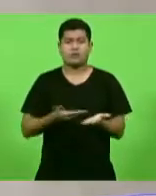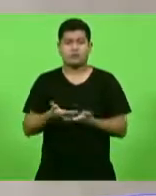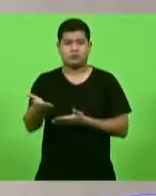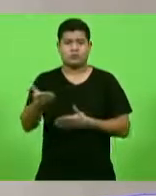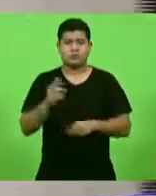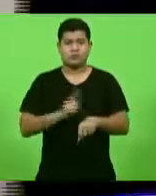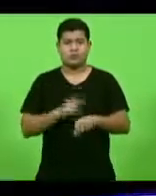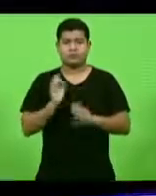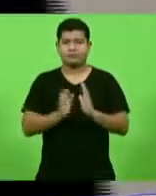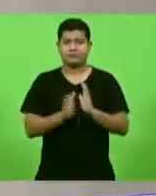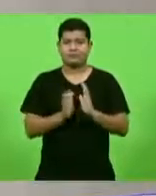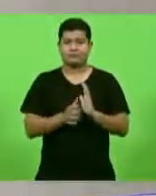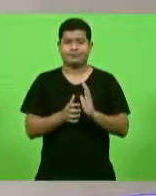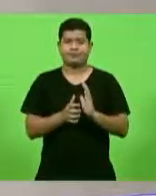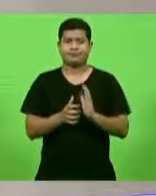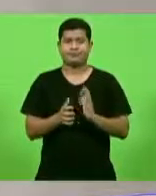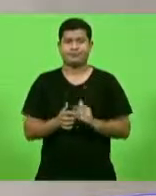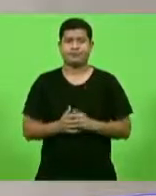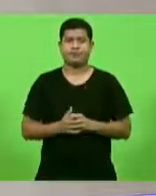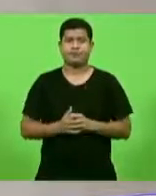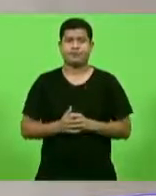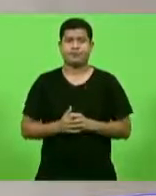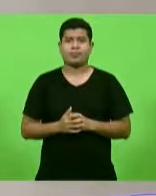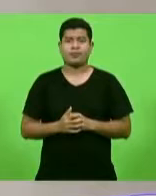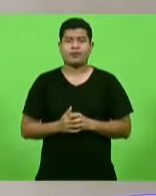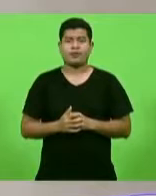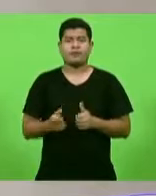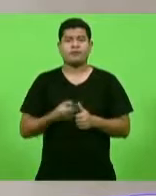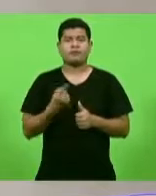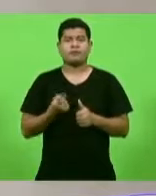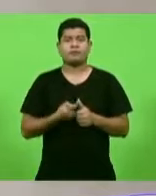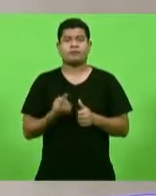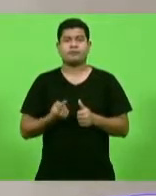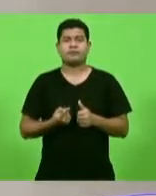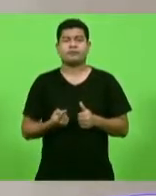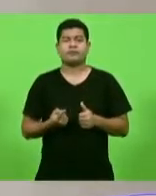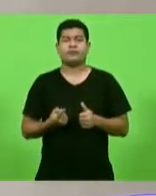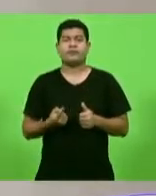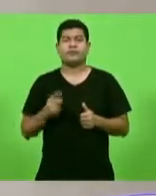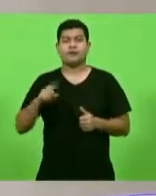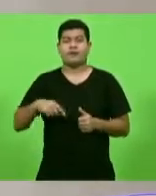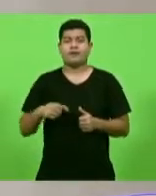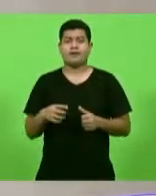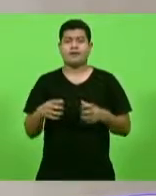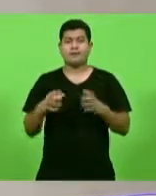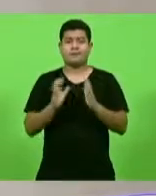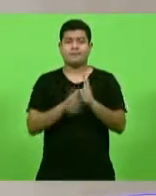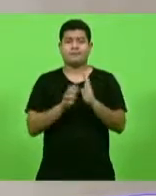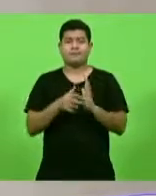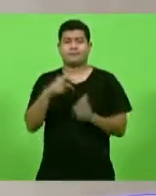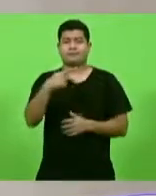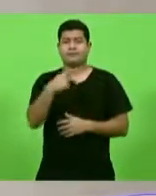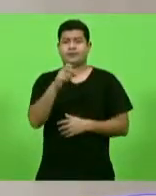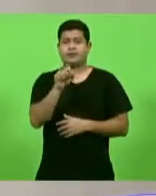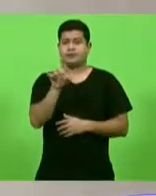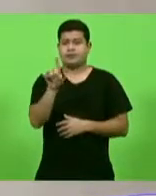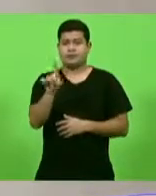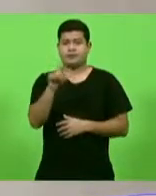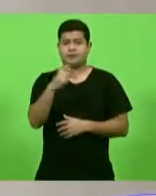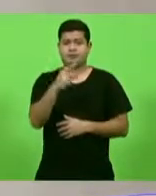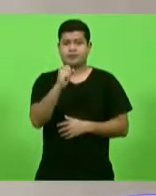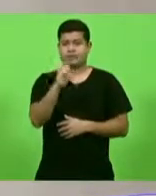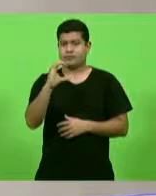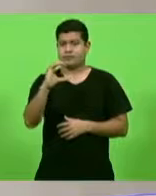aos partidos políticos. Primeiro partido no dia de hoje é o bloco PSD-PSC